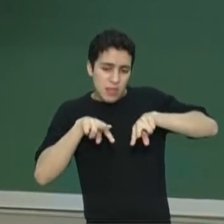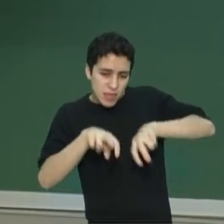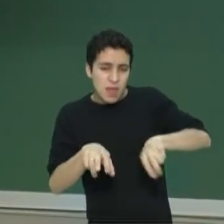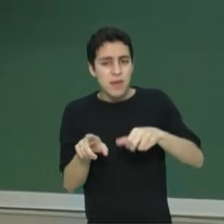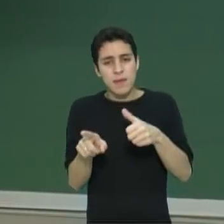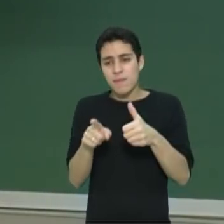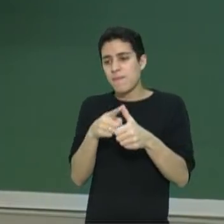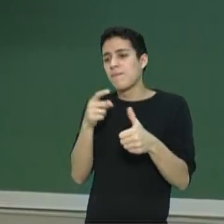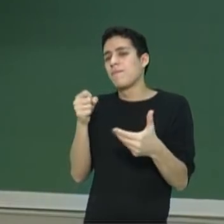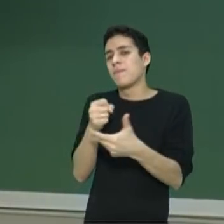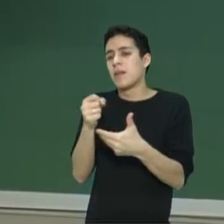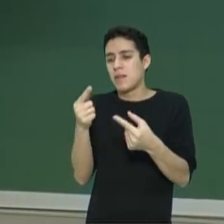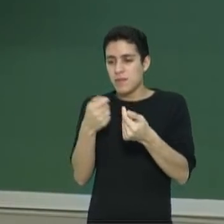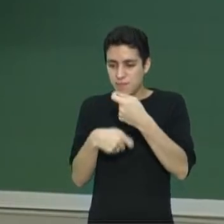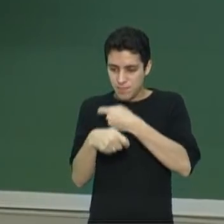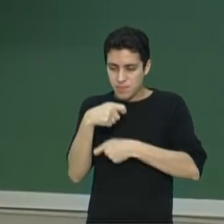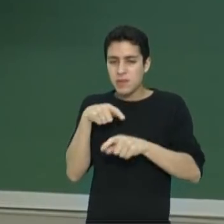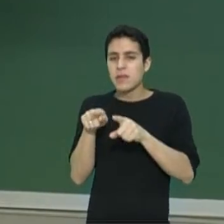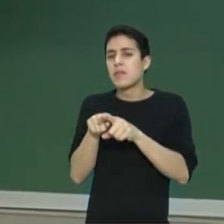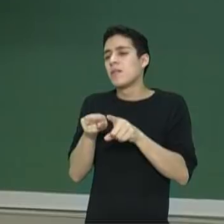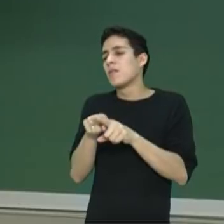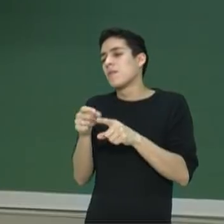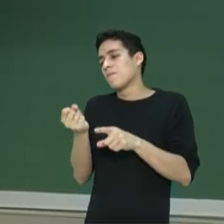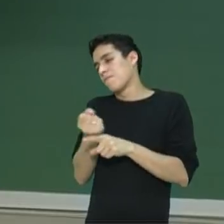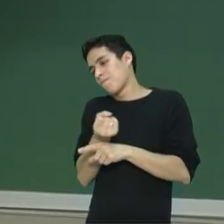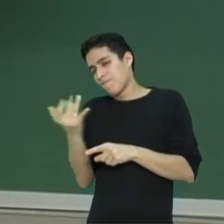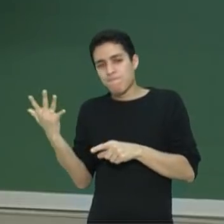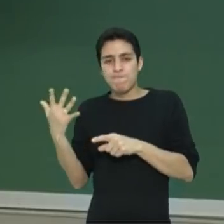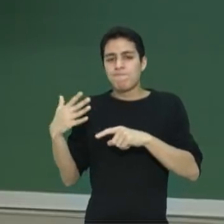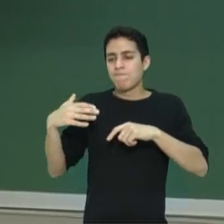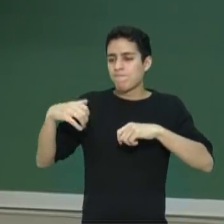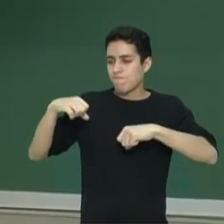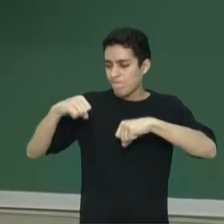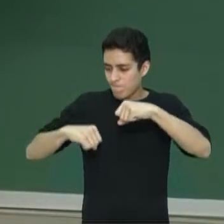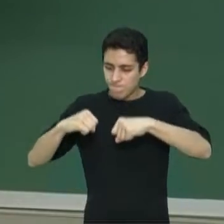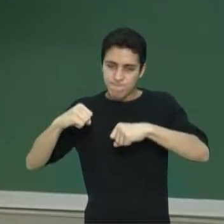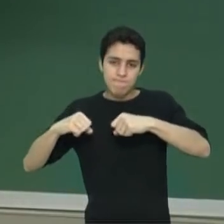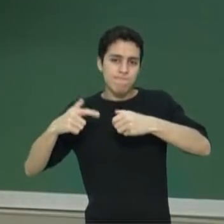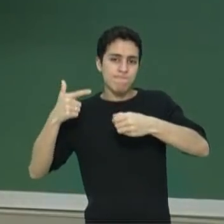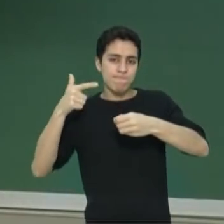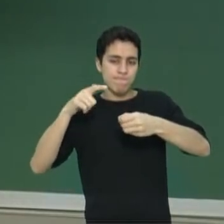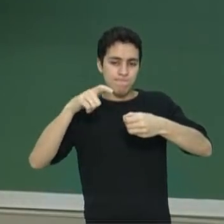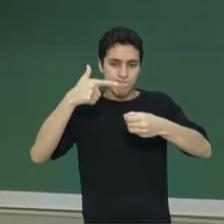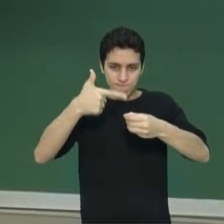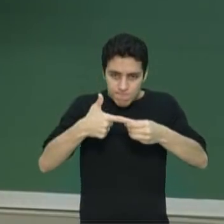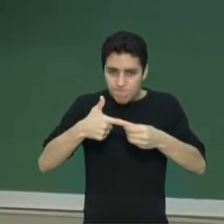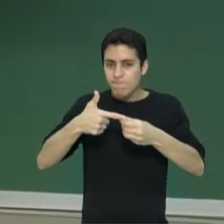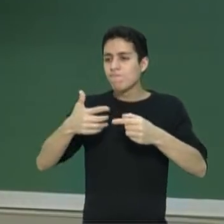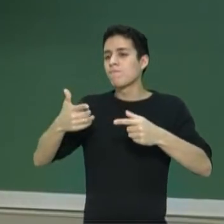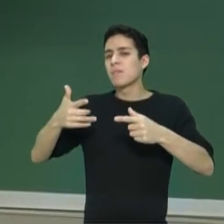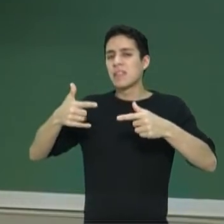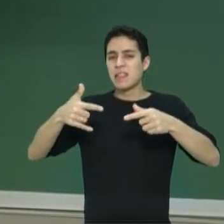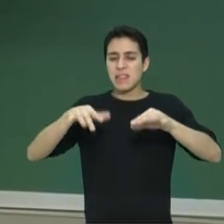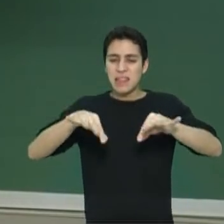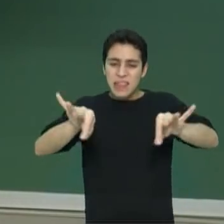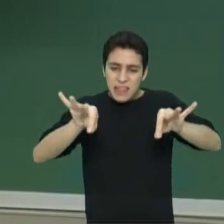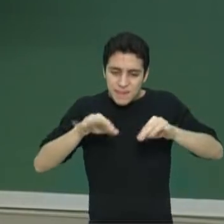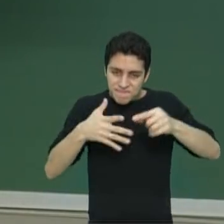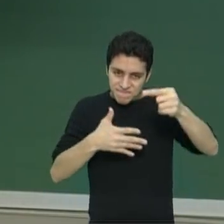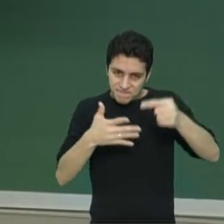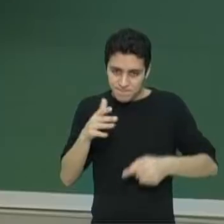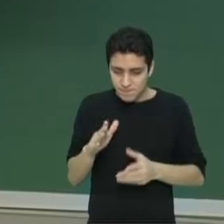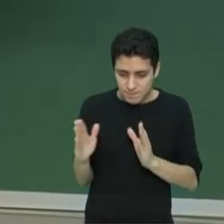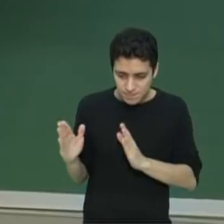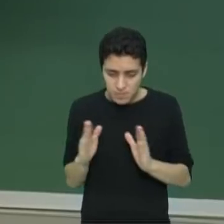da economia, né? E algumas indústrias de beneficiamento, como siderúrgicas, petroquímicas, alimentícias e têxteis. O detalhe aqui é o destaque